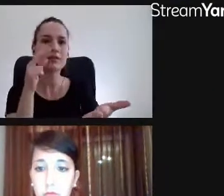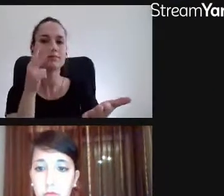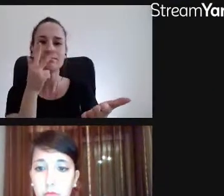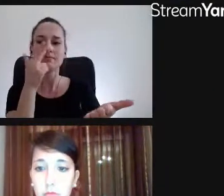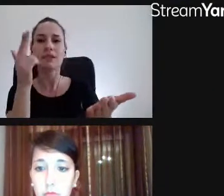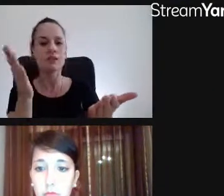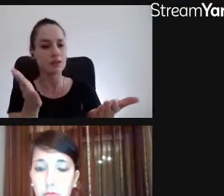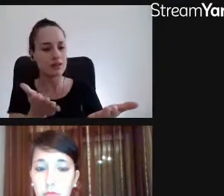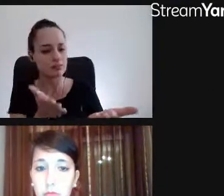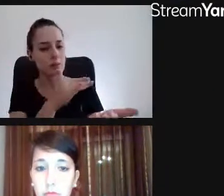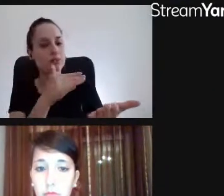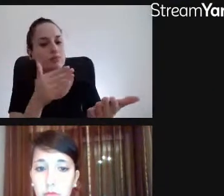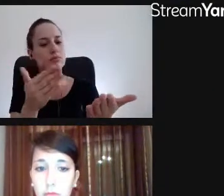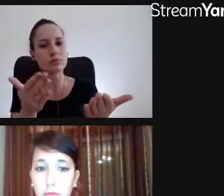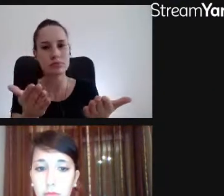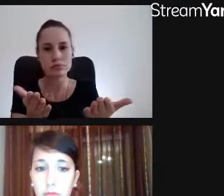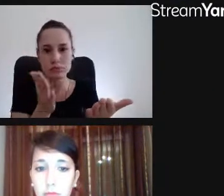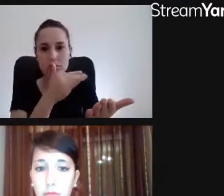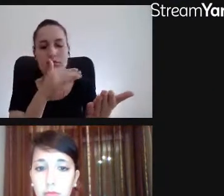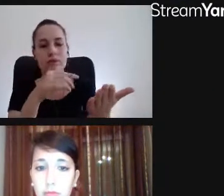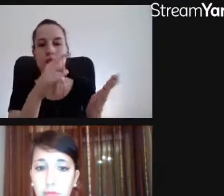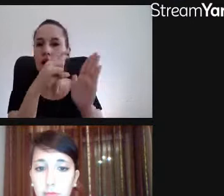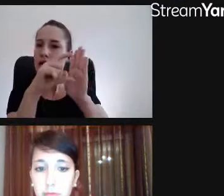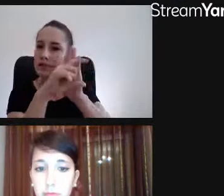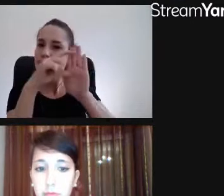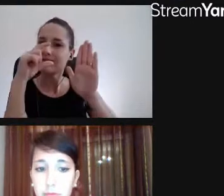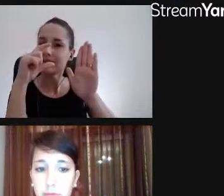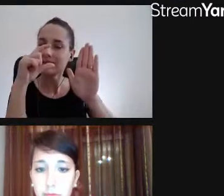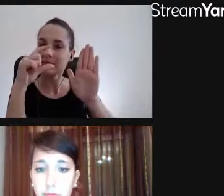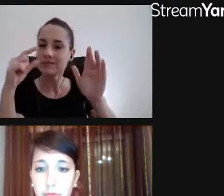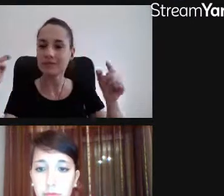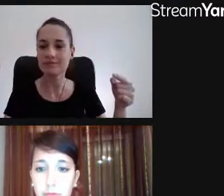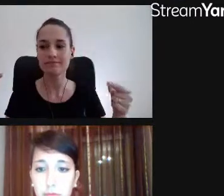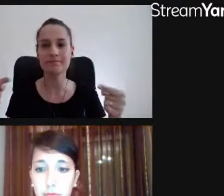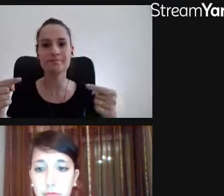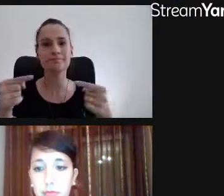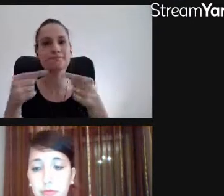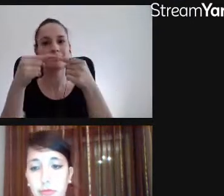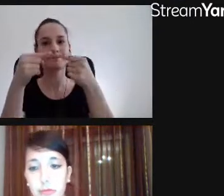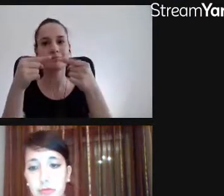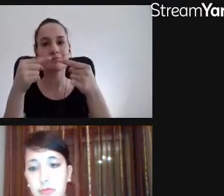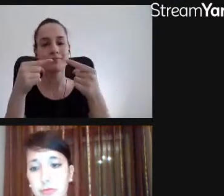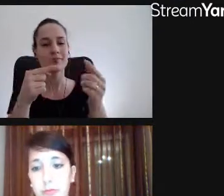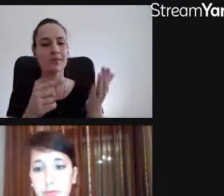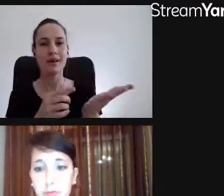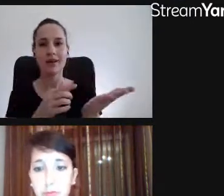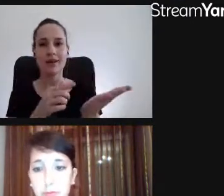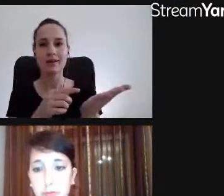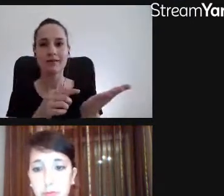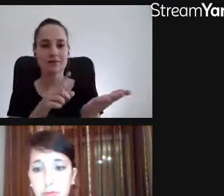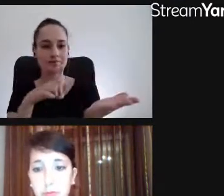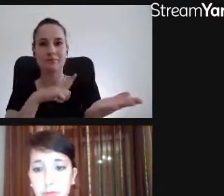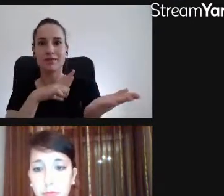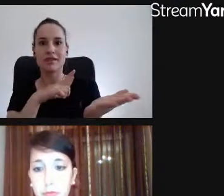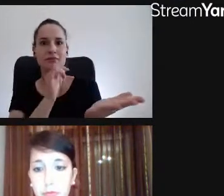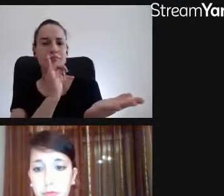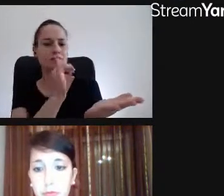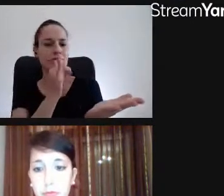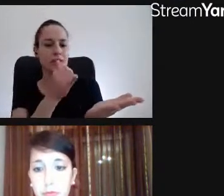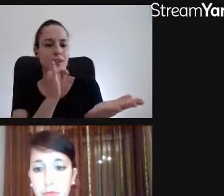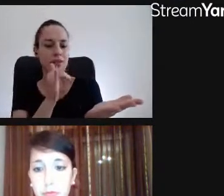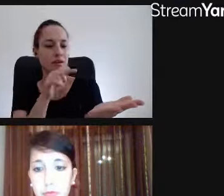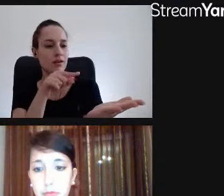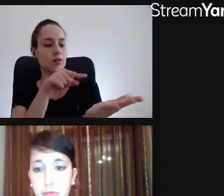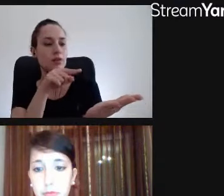né, alguma passagem, o que o eu lírico está passando ali, a gente pode se identificar com ele de alguma